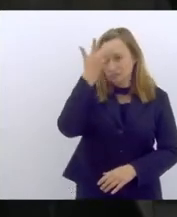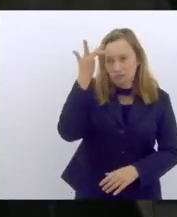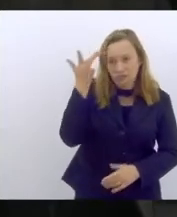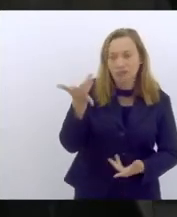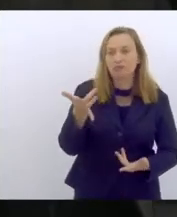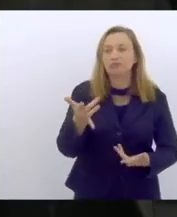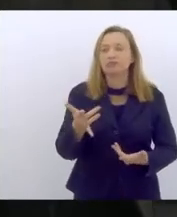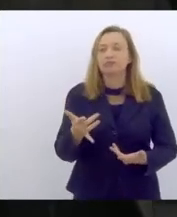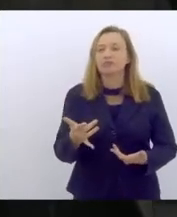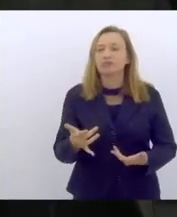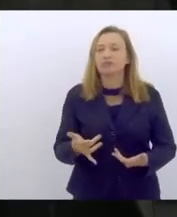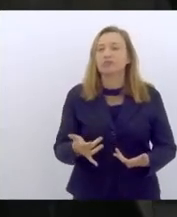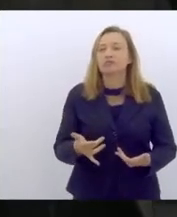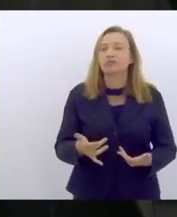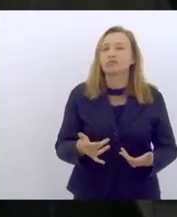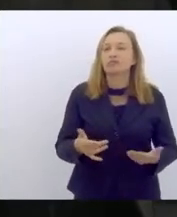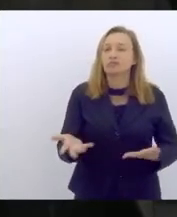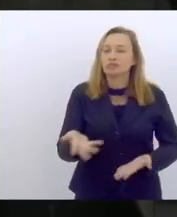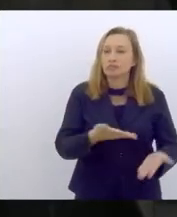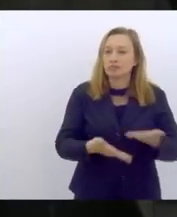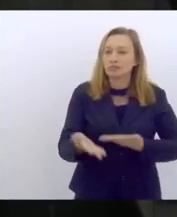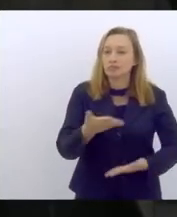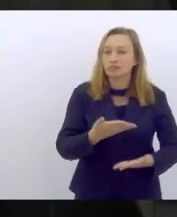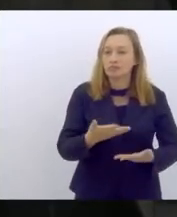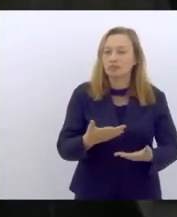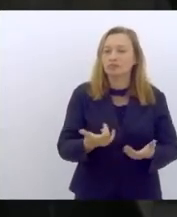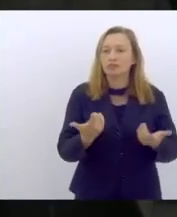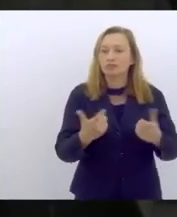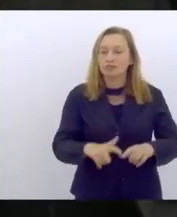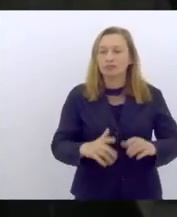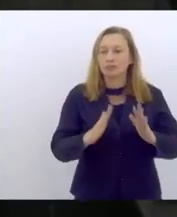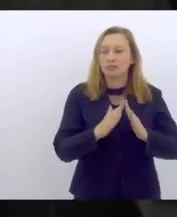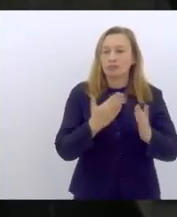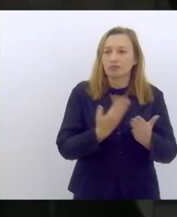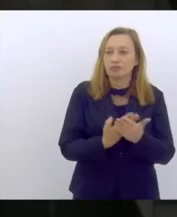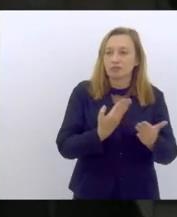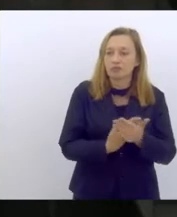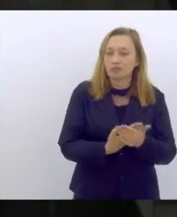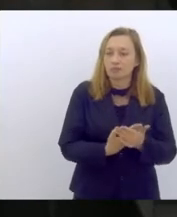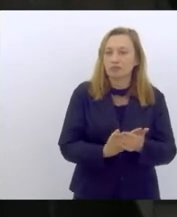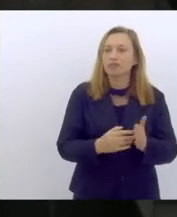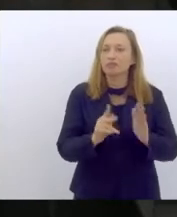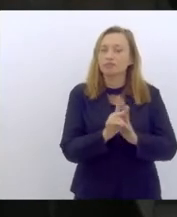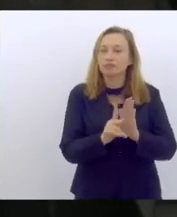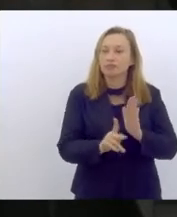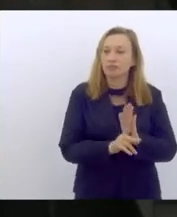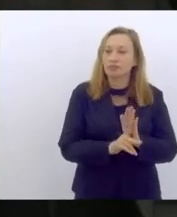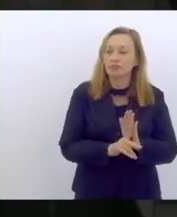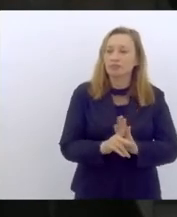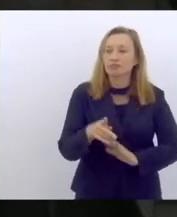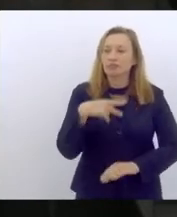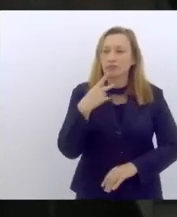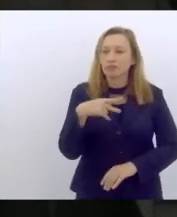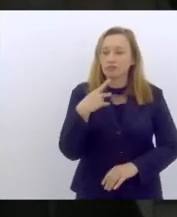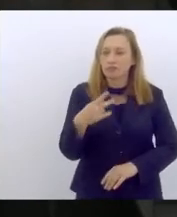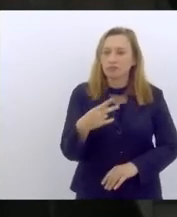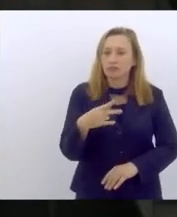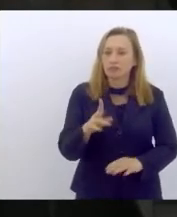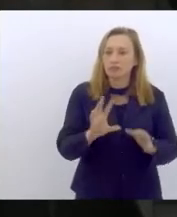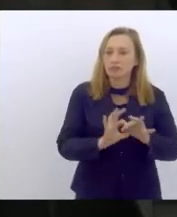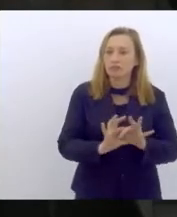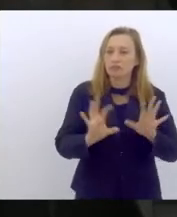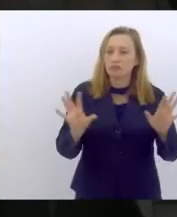o bem-estar e a participação no ambiente escolar esse projeto ele fala sobre a